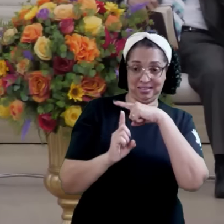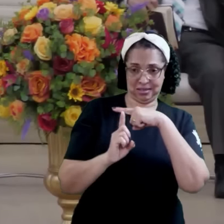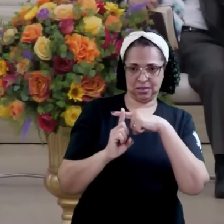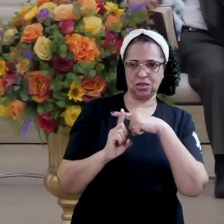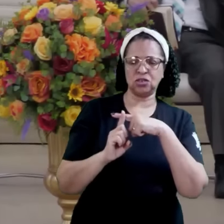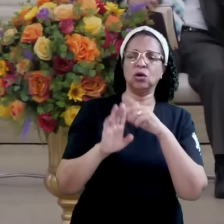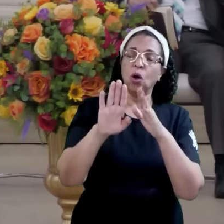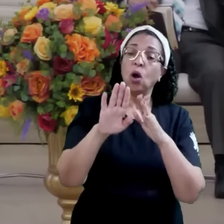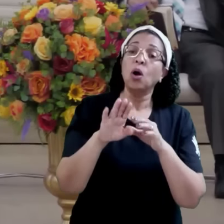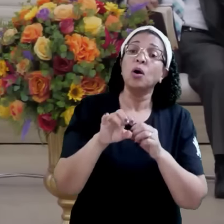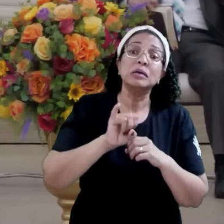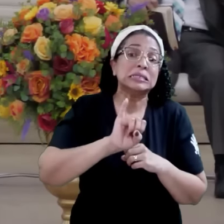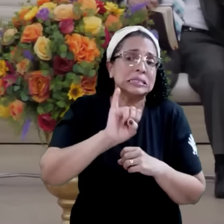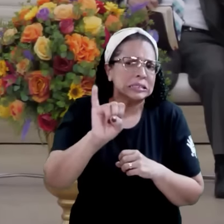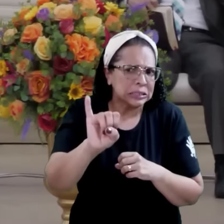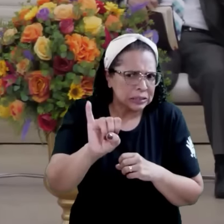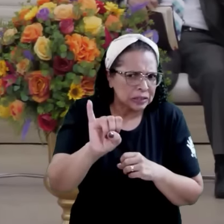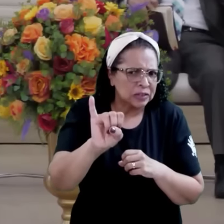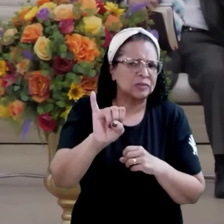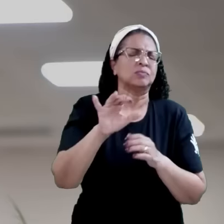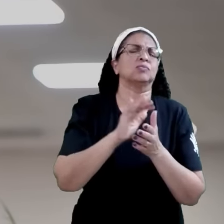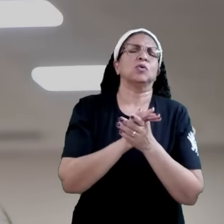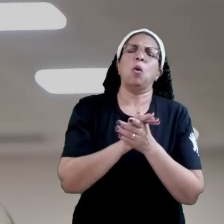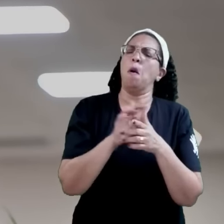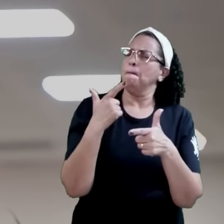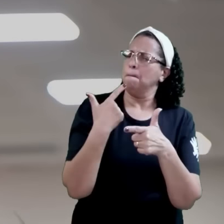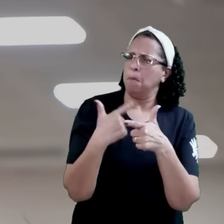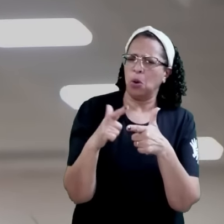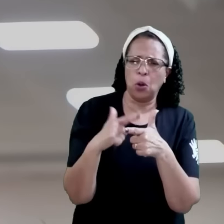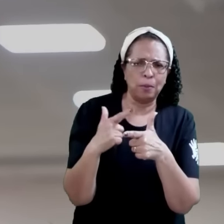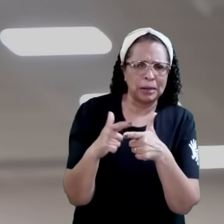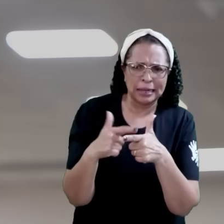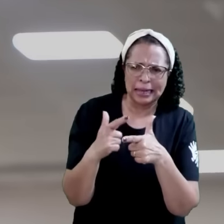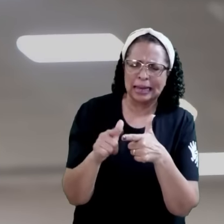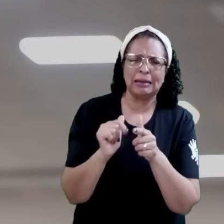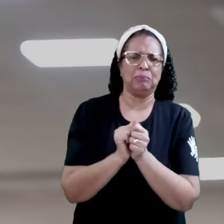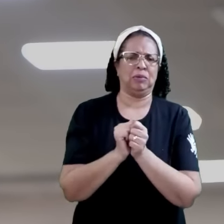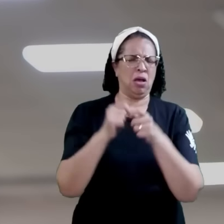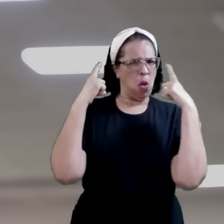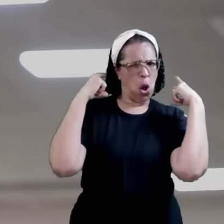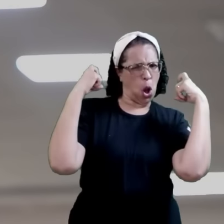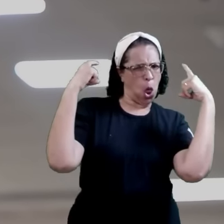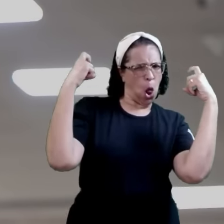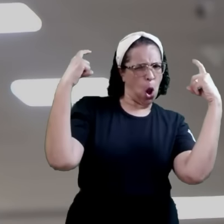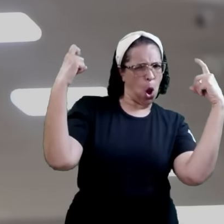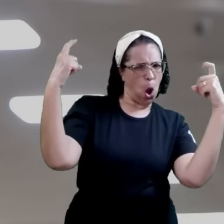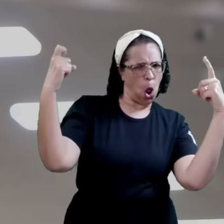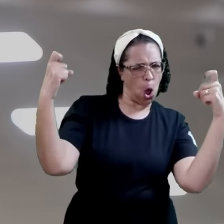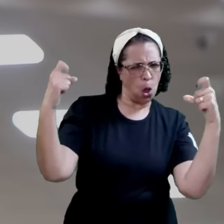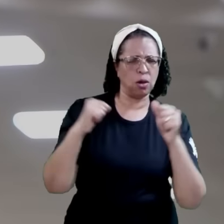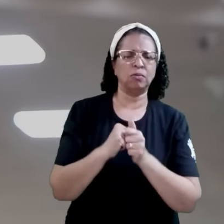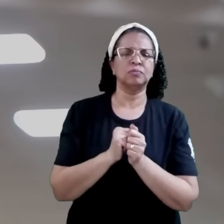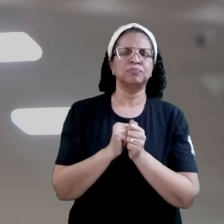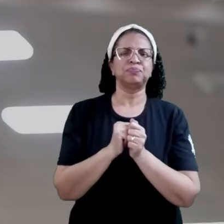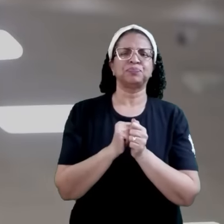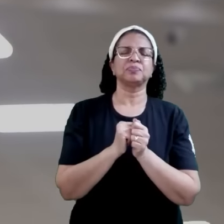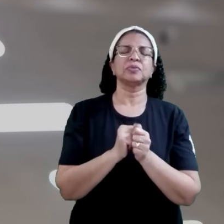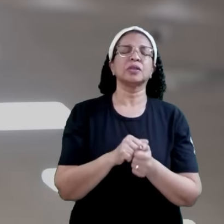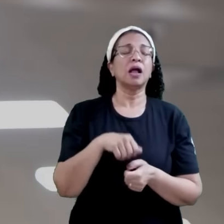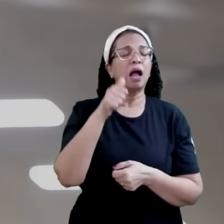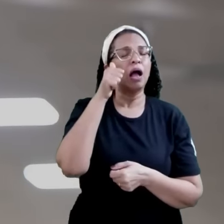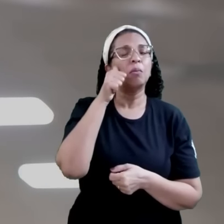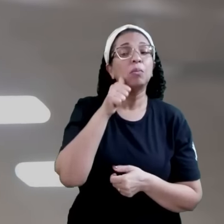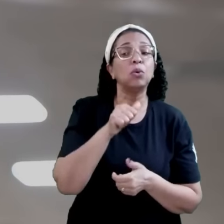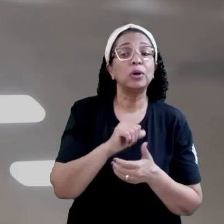coisa que estiver atrapalhando a senhora a senhora pode falar que nós estamos aqui para resolver Ela falou Quem que é o pastor aí falei pela bondade de Deus a